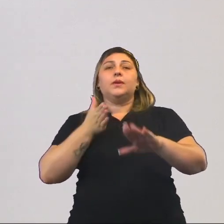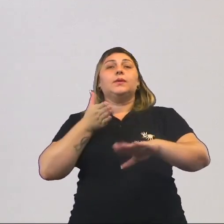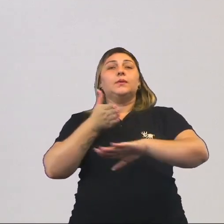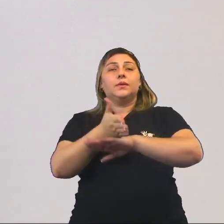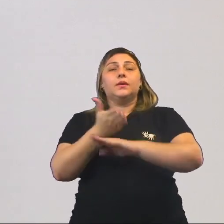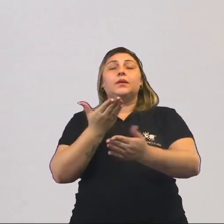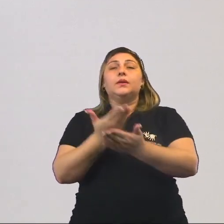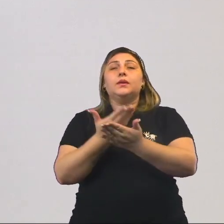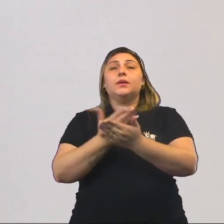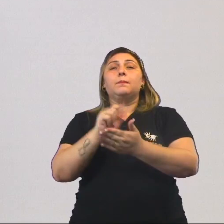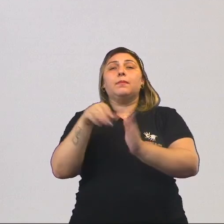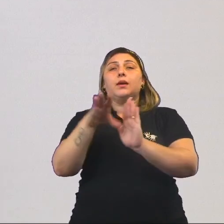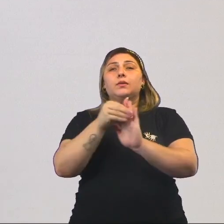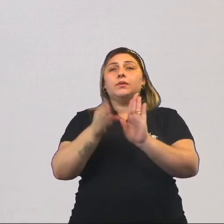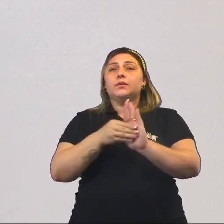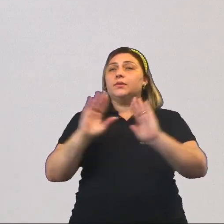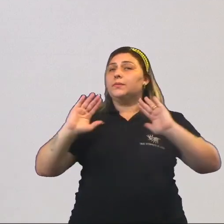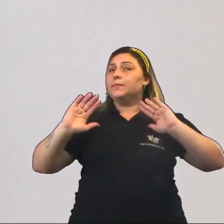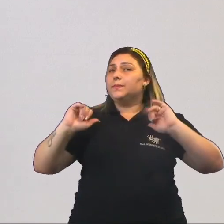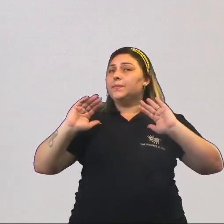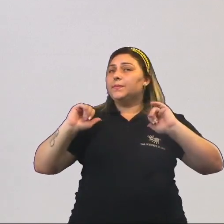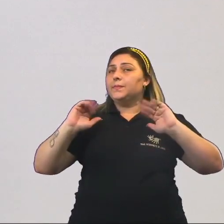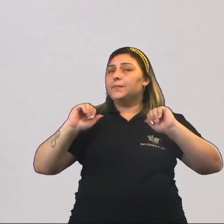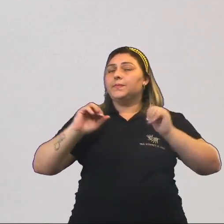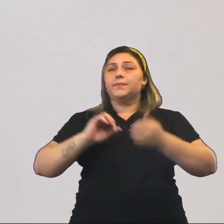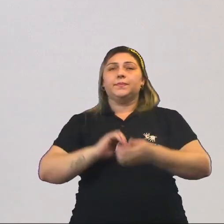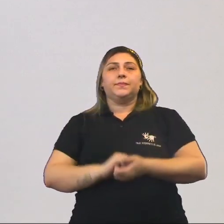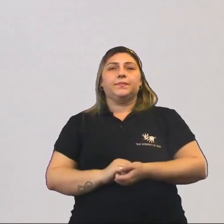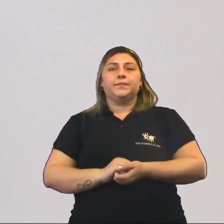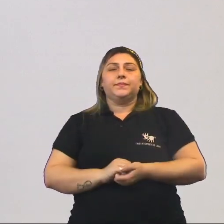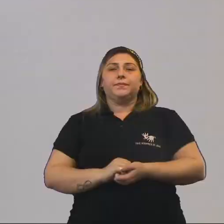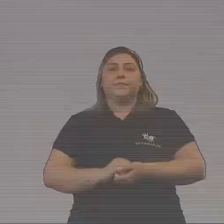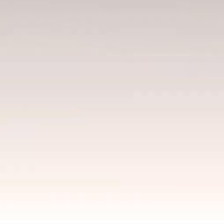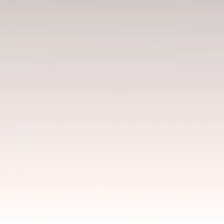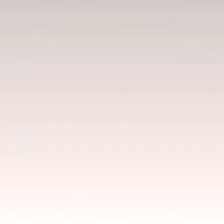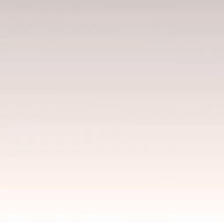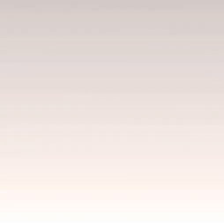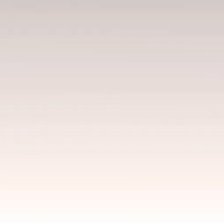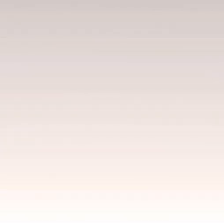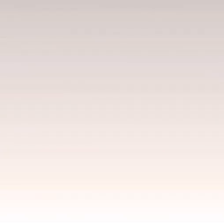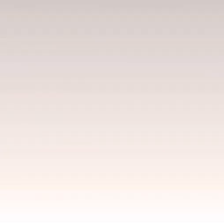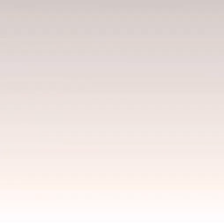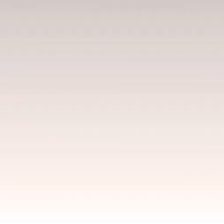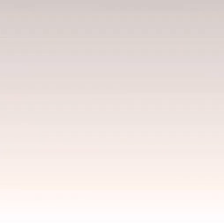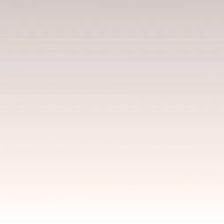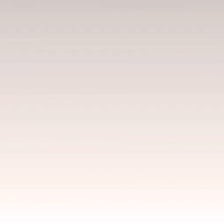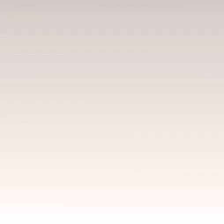acesso a essa aula e a mais conteúdos. See you next class!